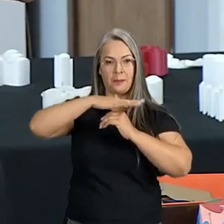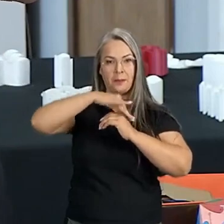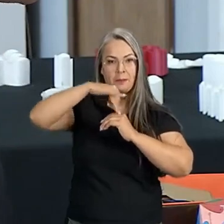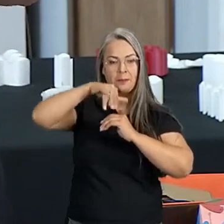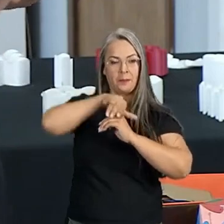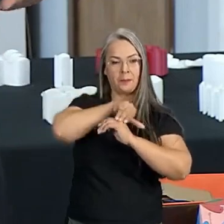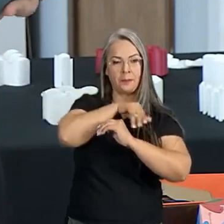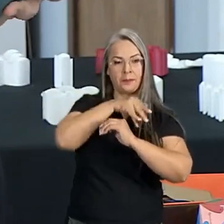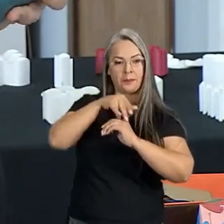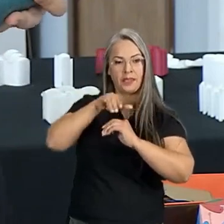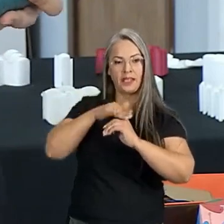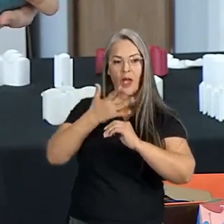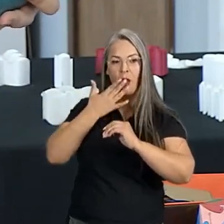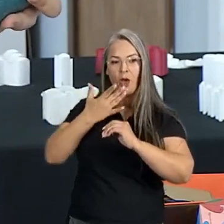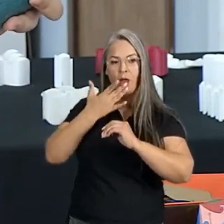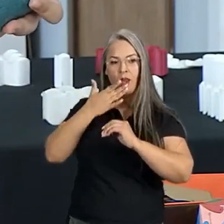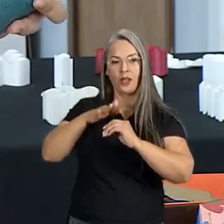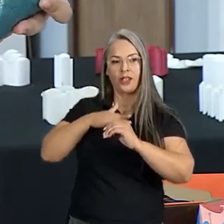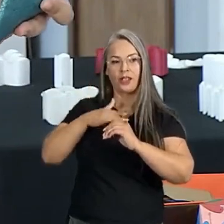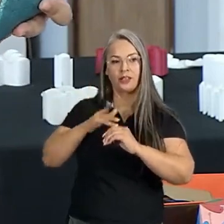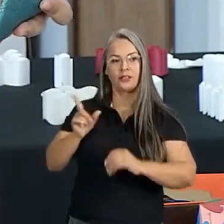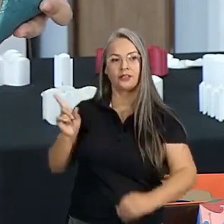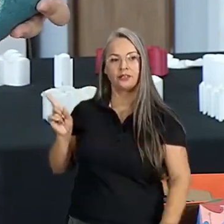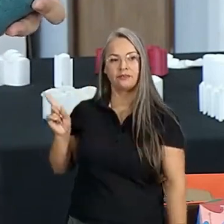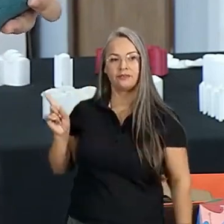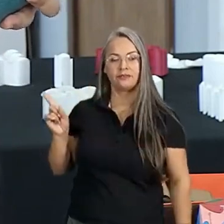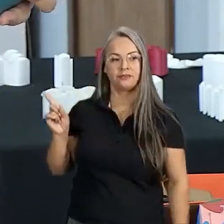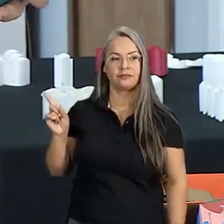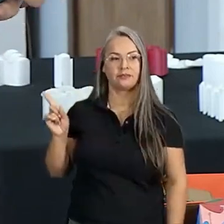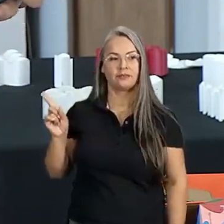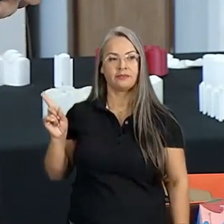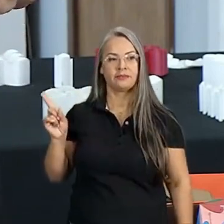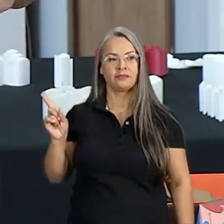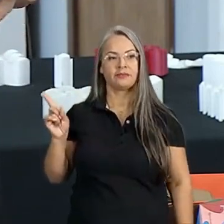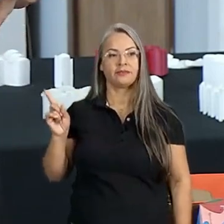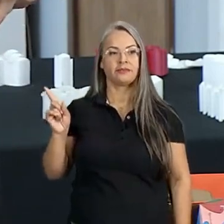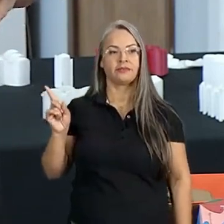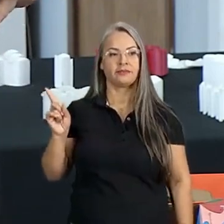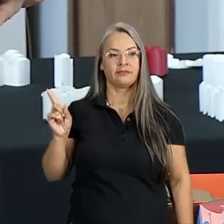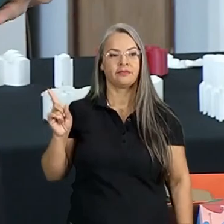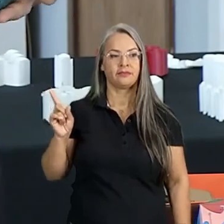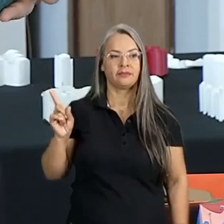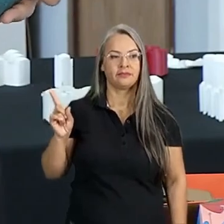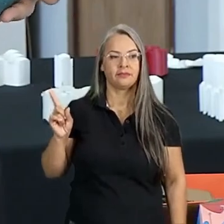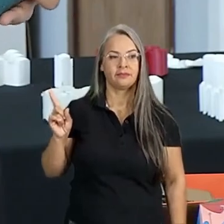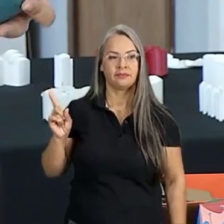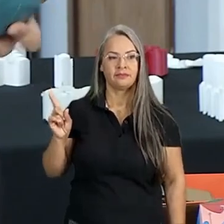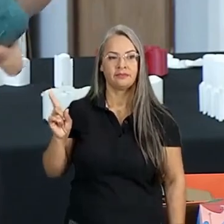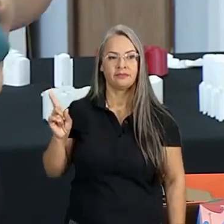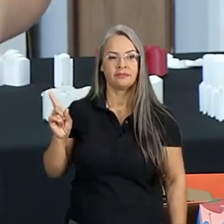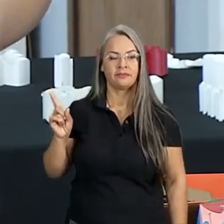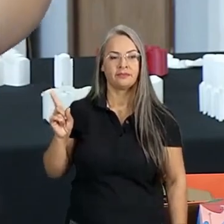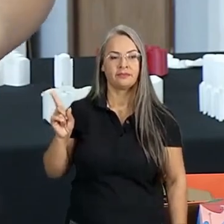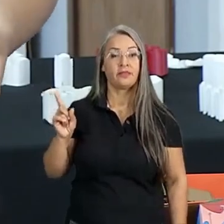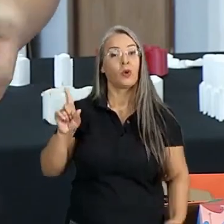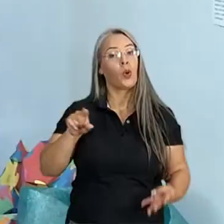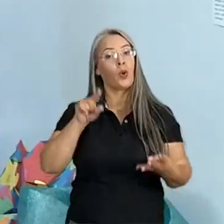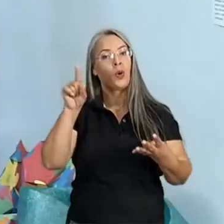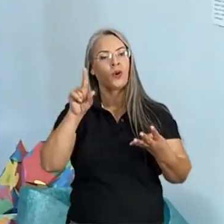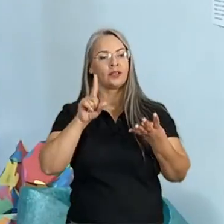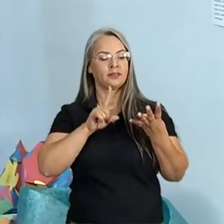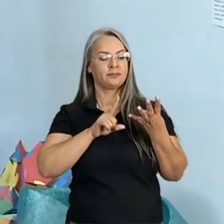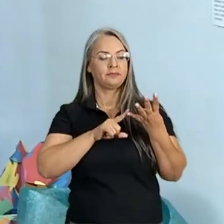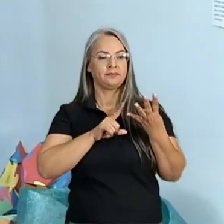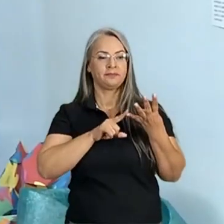bem legal essa é uma figura muito conhecida é uma superfície não orientada então ela não tem um lado né É uma opção bem legal outra opção que a gente tem